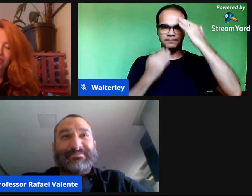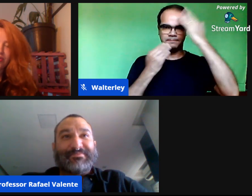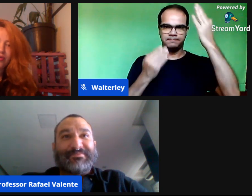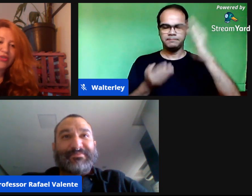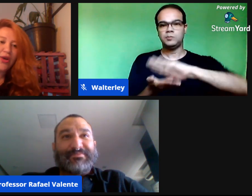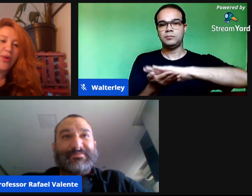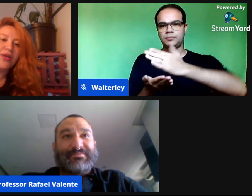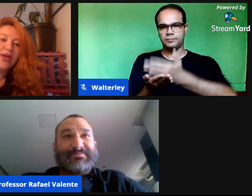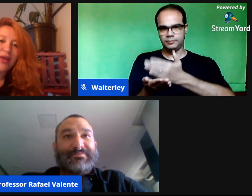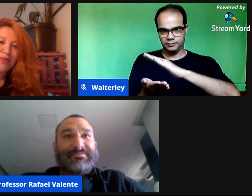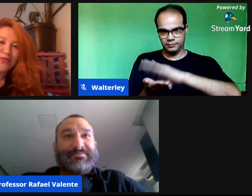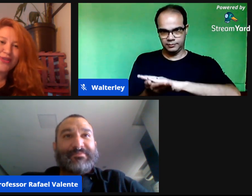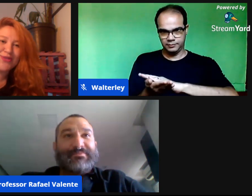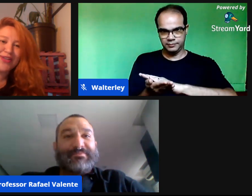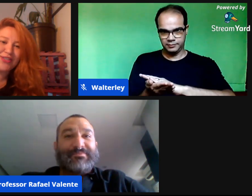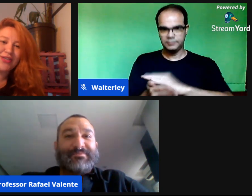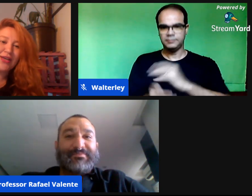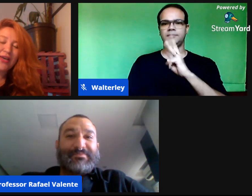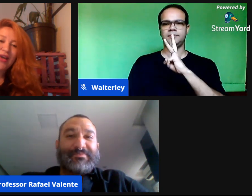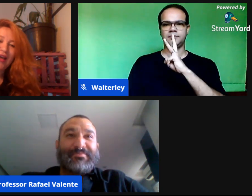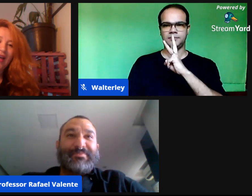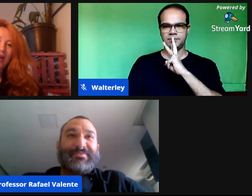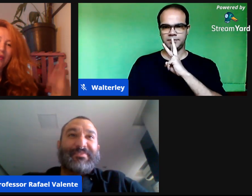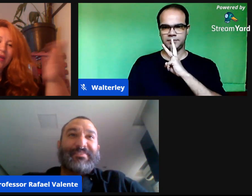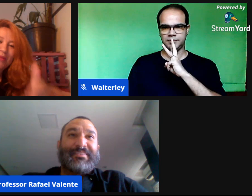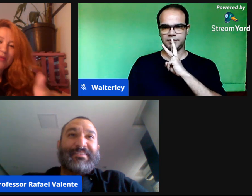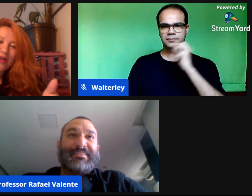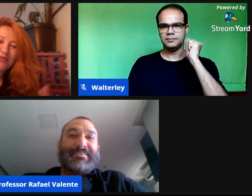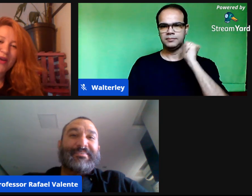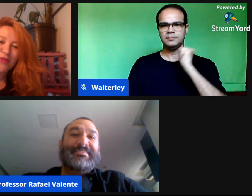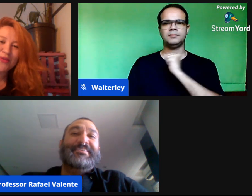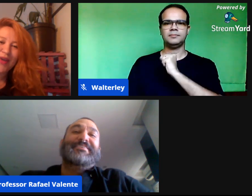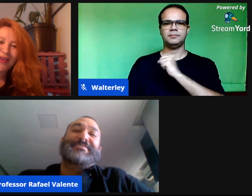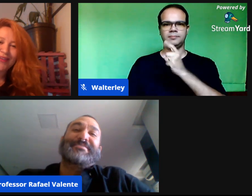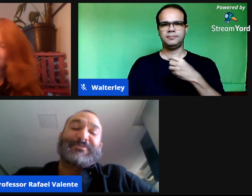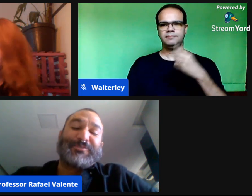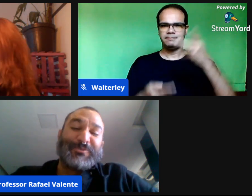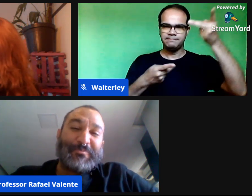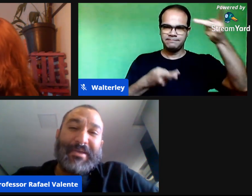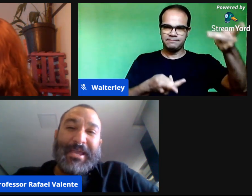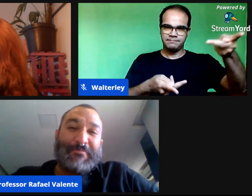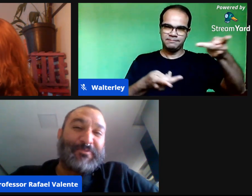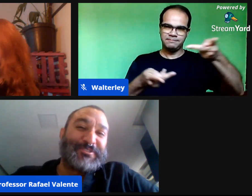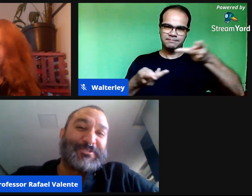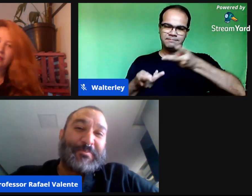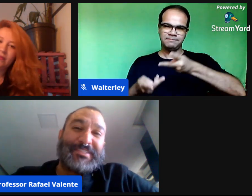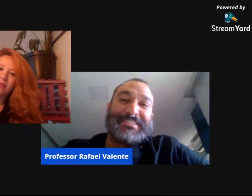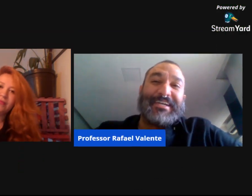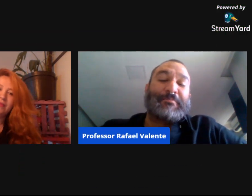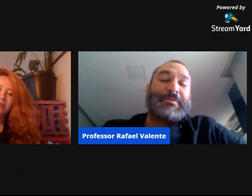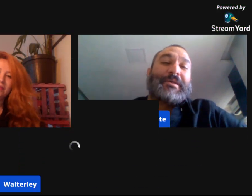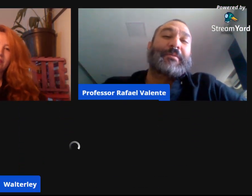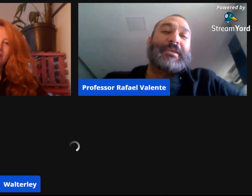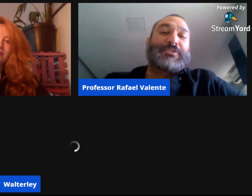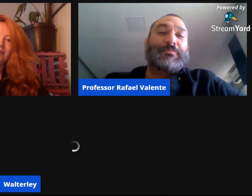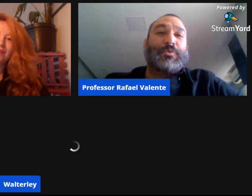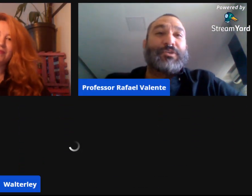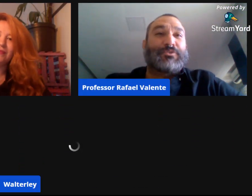estão com a gente hoje, que é o Walter Ley e a professora Solange. Olá, professor Rafael, tudo bem? Tudo bem, professora